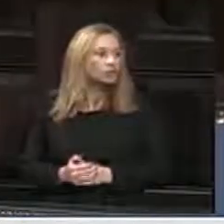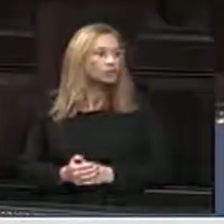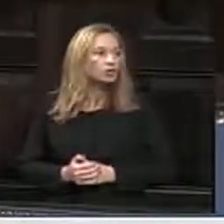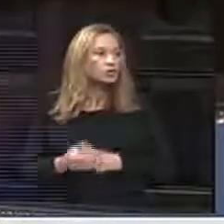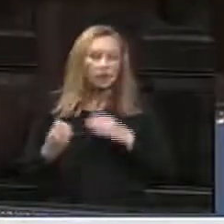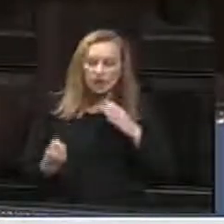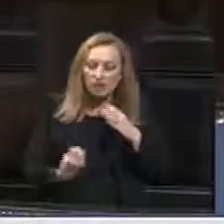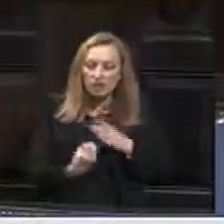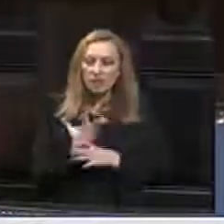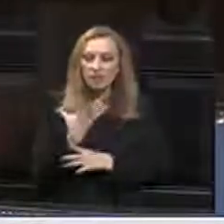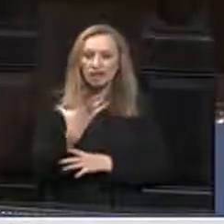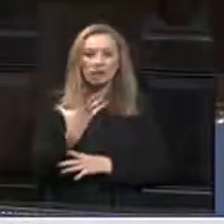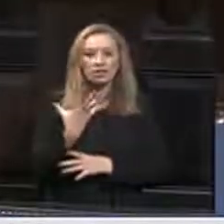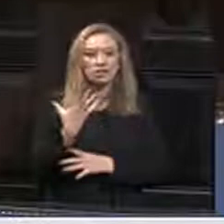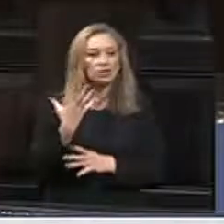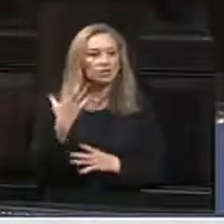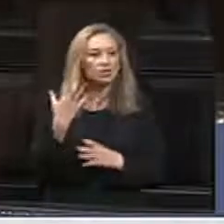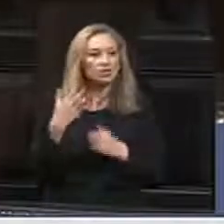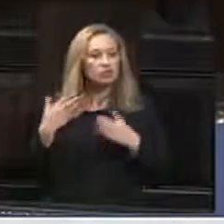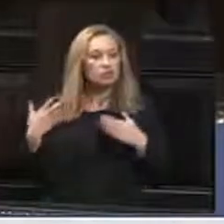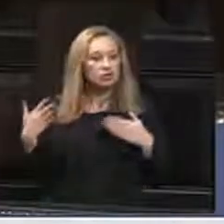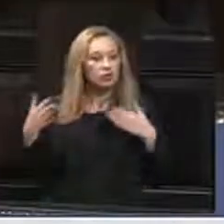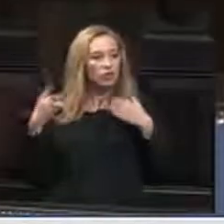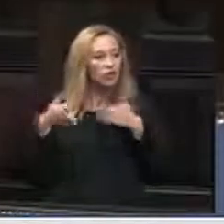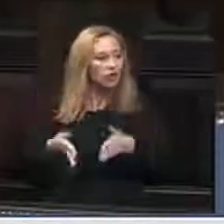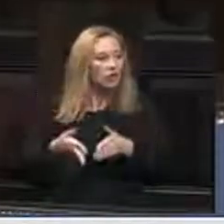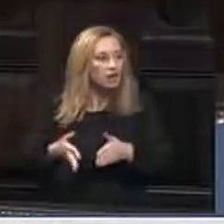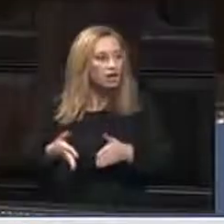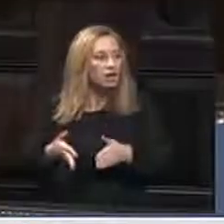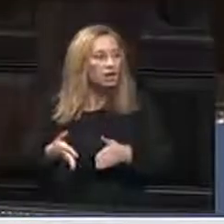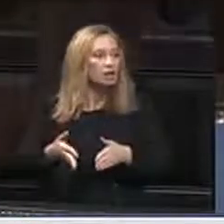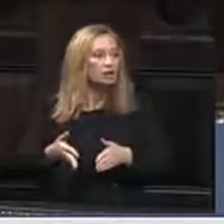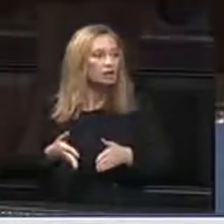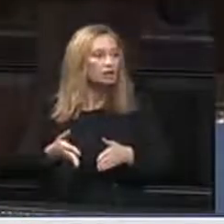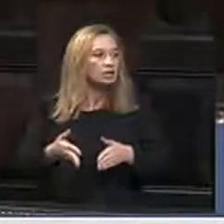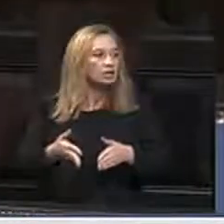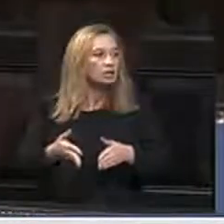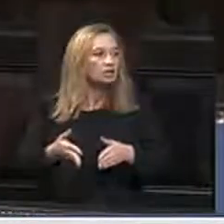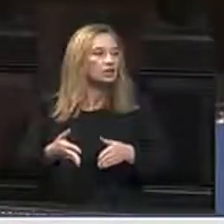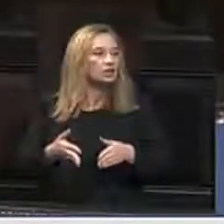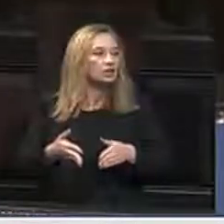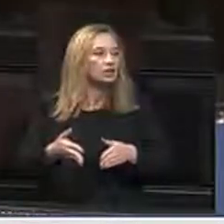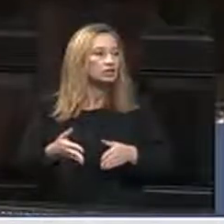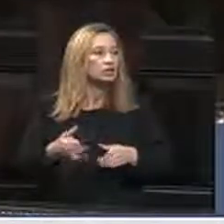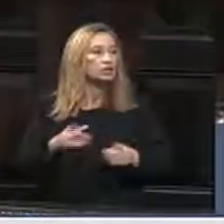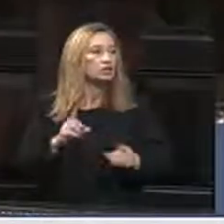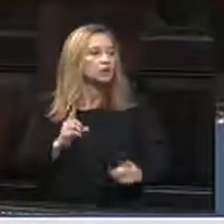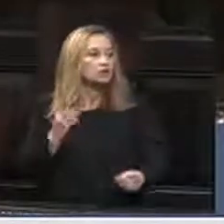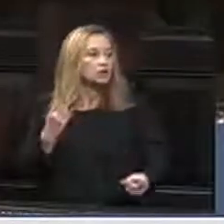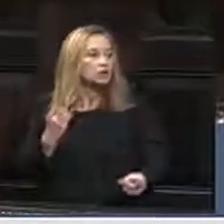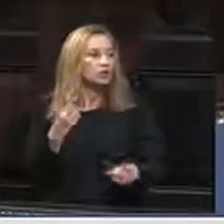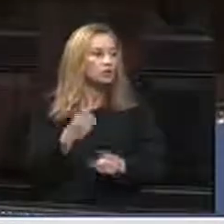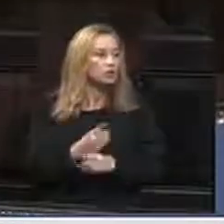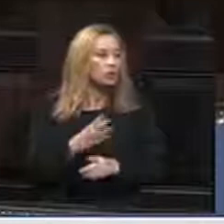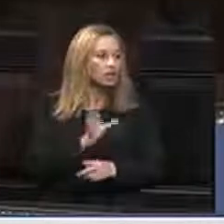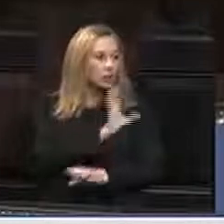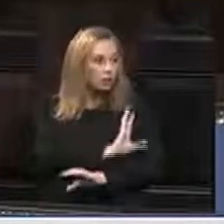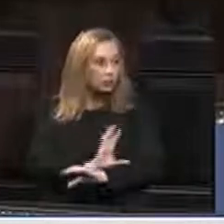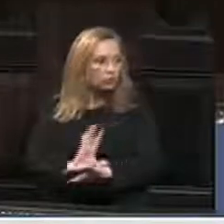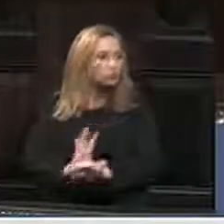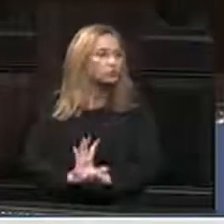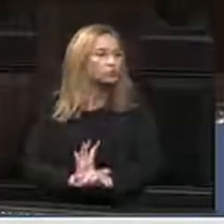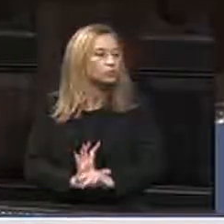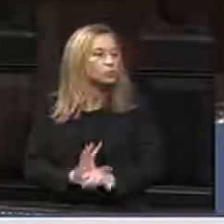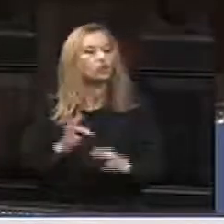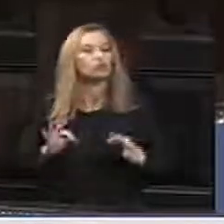de centralidades, e centralidades nada mais nada menos é do que o espaço dos encontros, o espaço da sociabilidade, ou